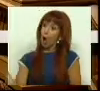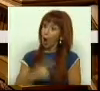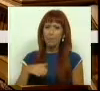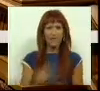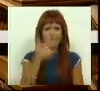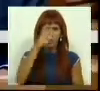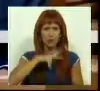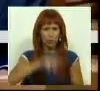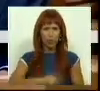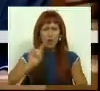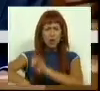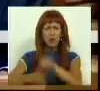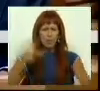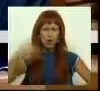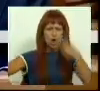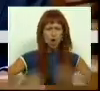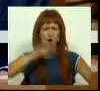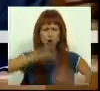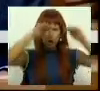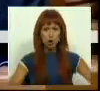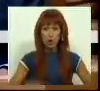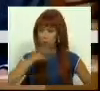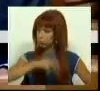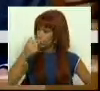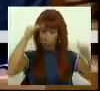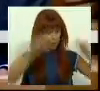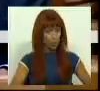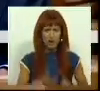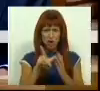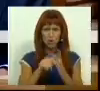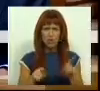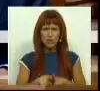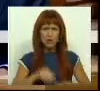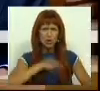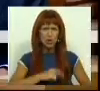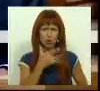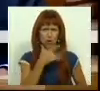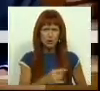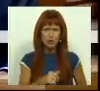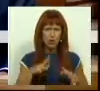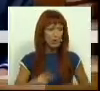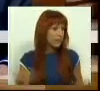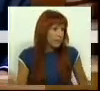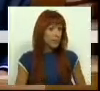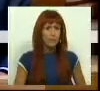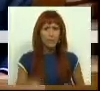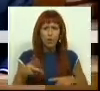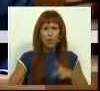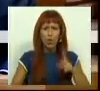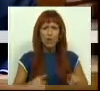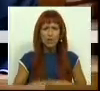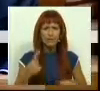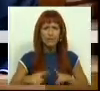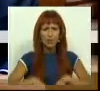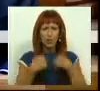aos portugueses, depois do corte nos salários e nas reformas, do roubo dos subsídios e dos cortes nas despesas sociais,